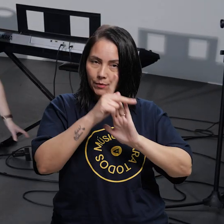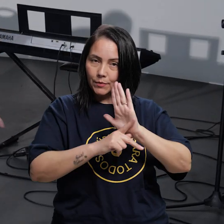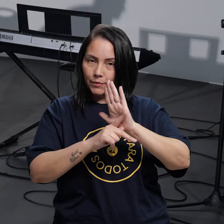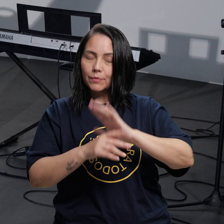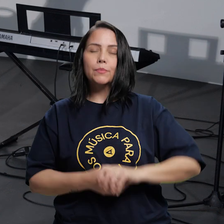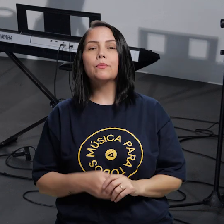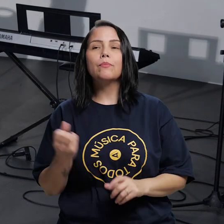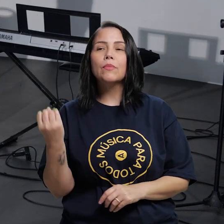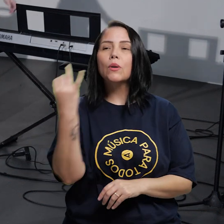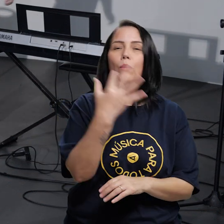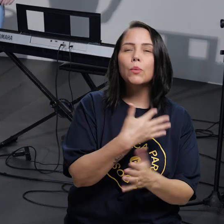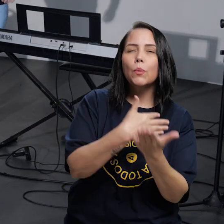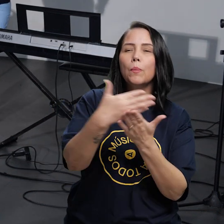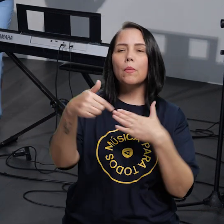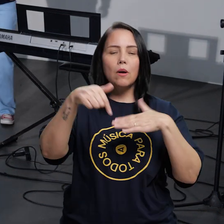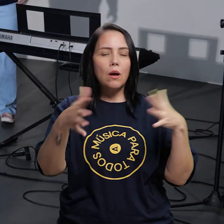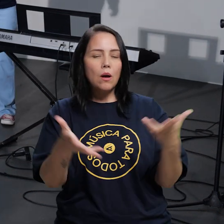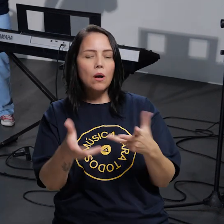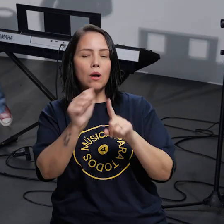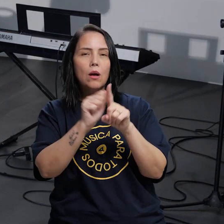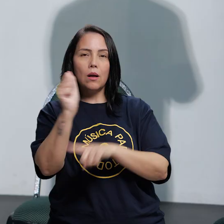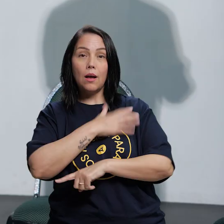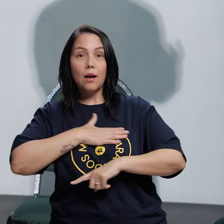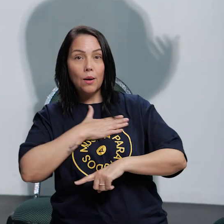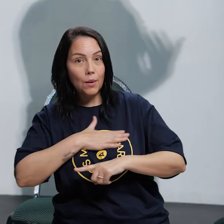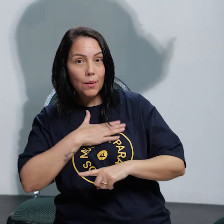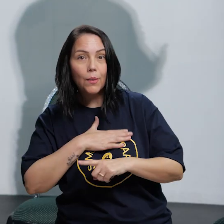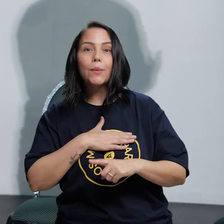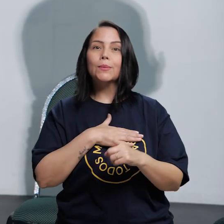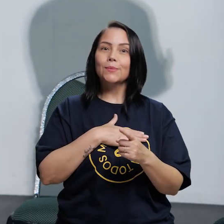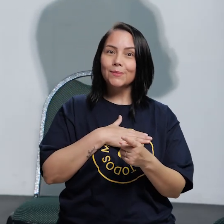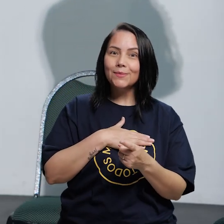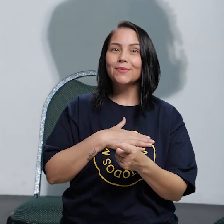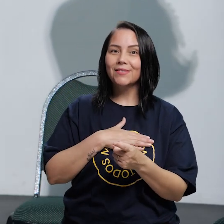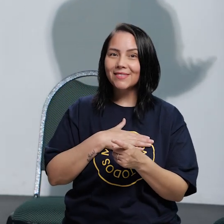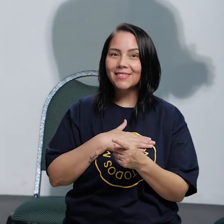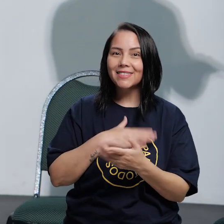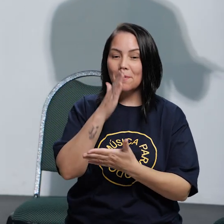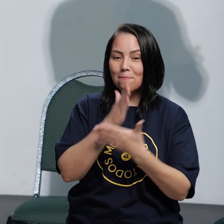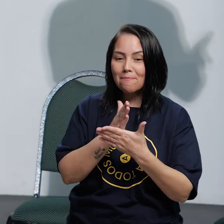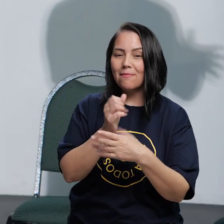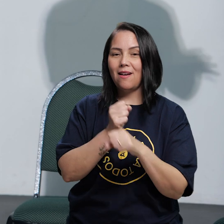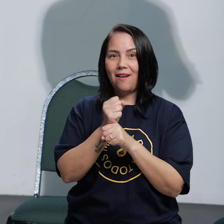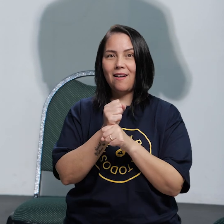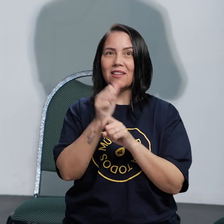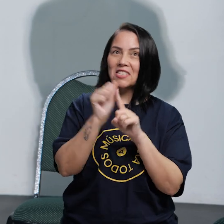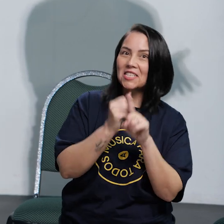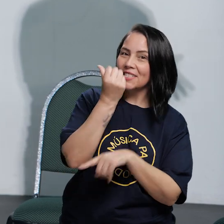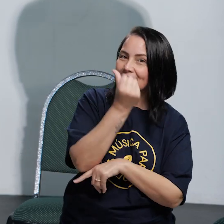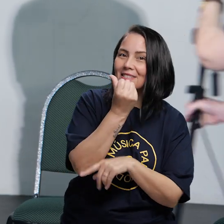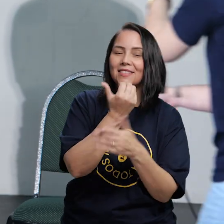projeto. Alguns começaram agora até em agosto, nesse meio do ano. Então, tem média